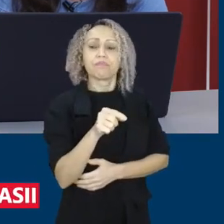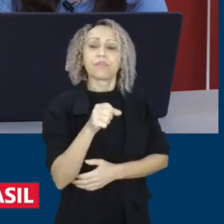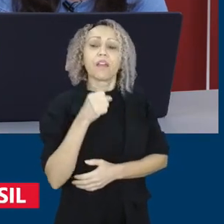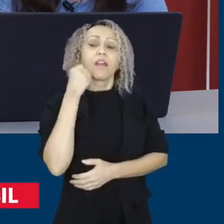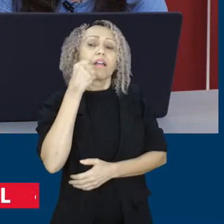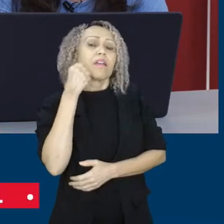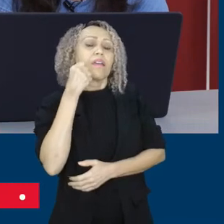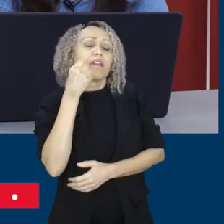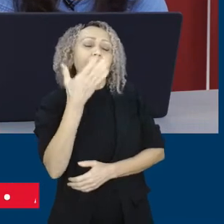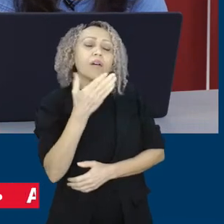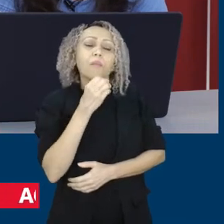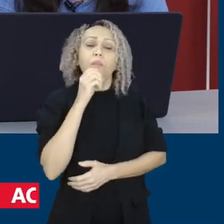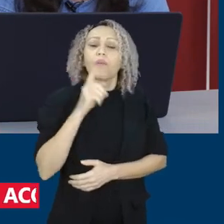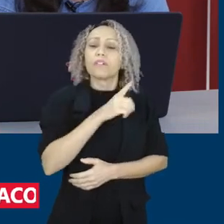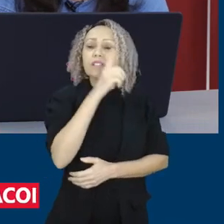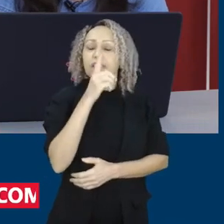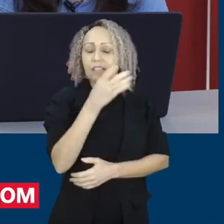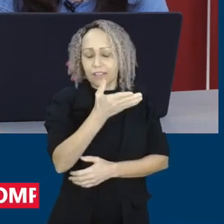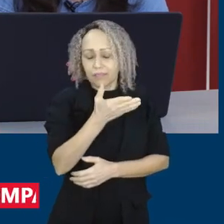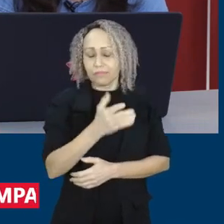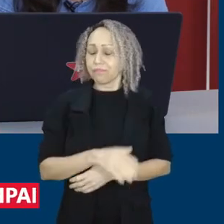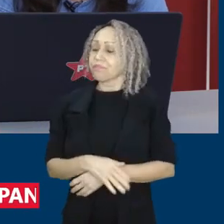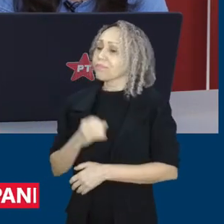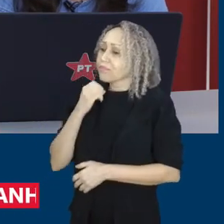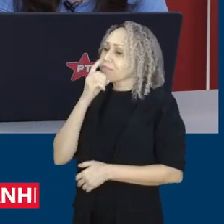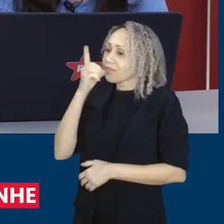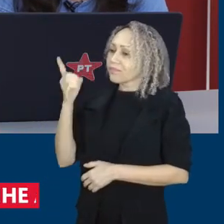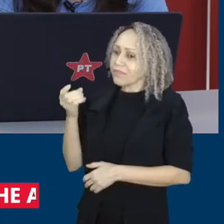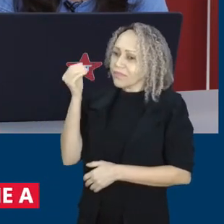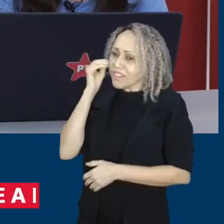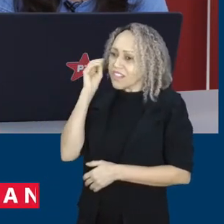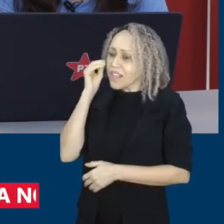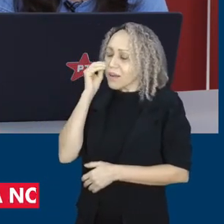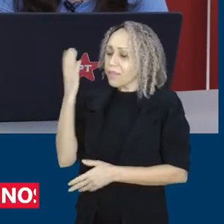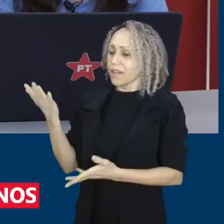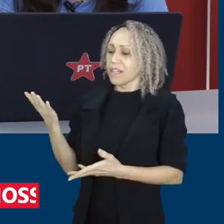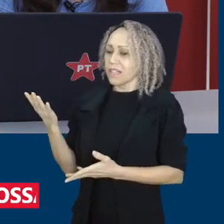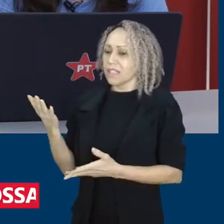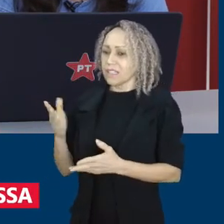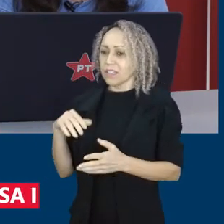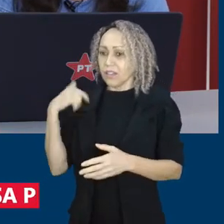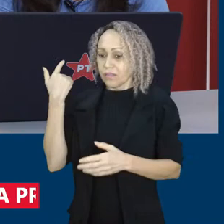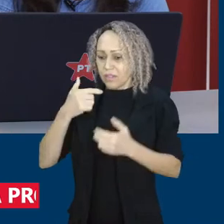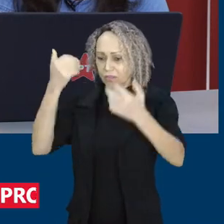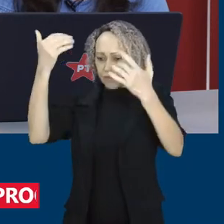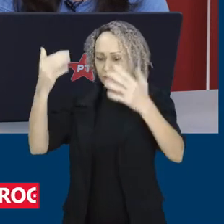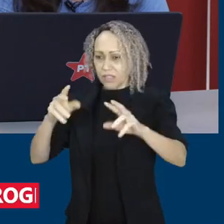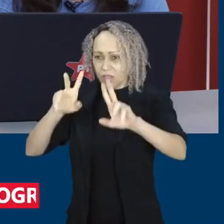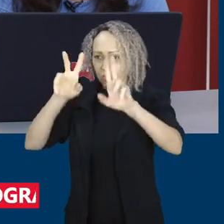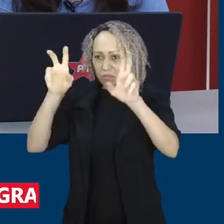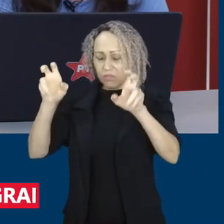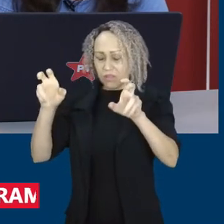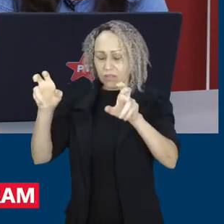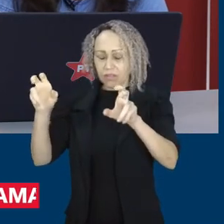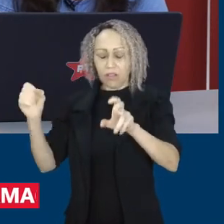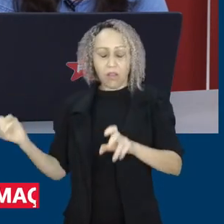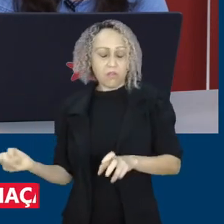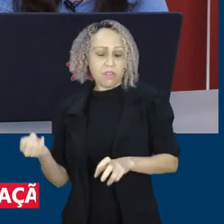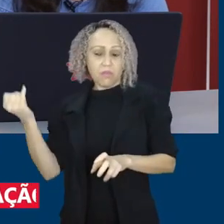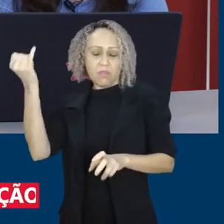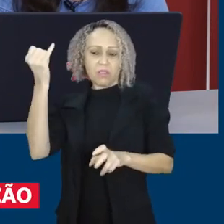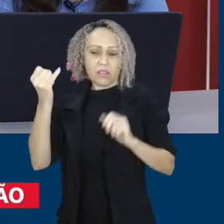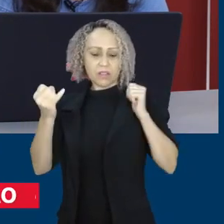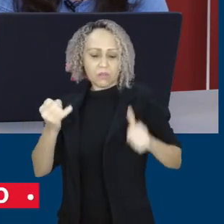falar de um tema tão importante que é a questão da bolsa família né o técnico de emergência